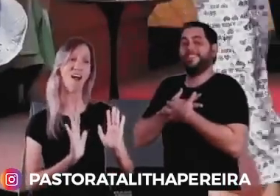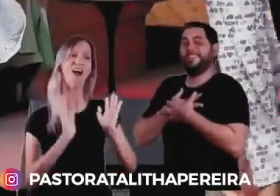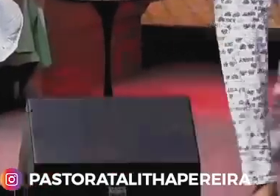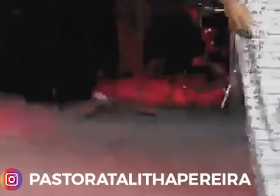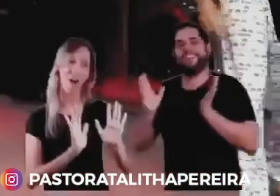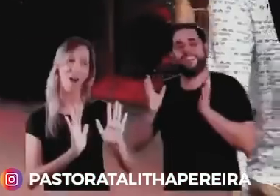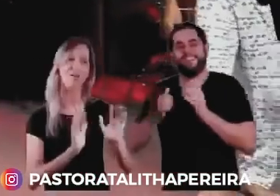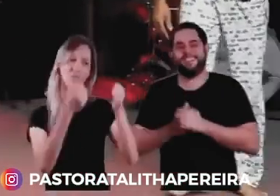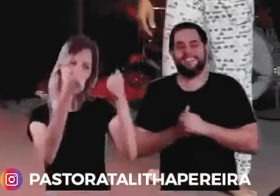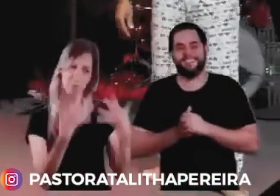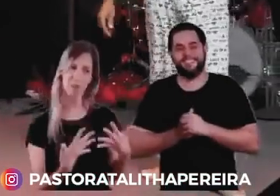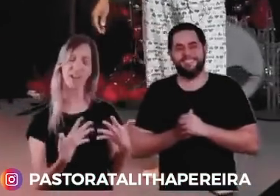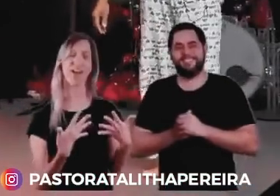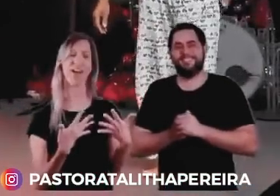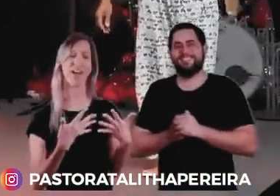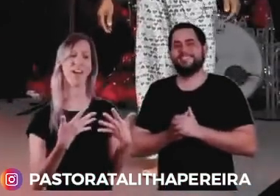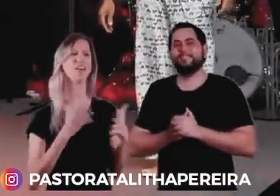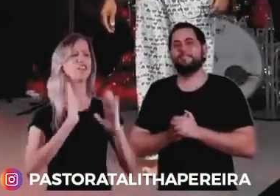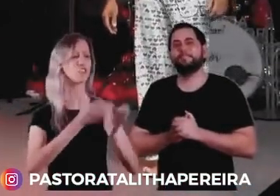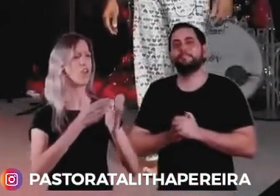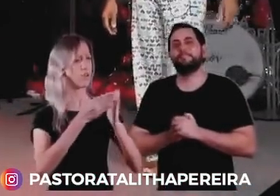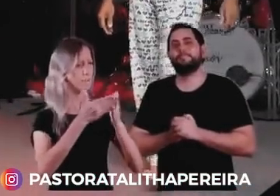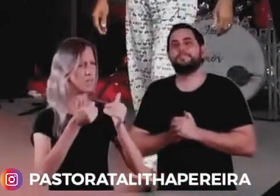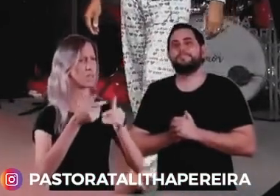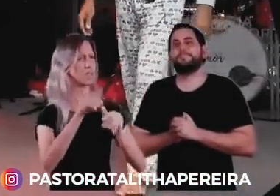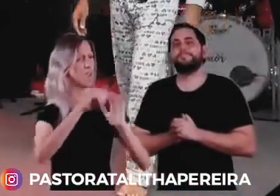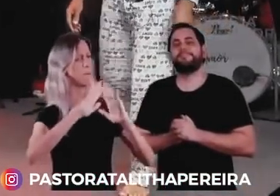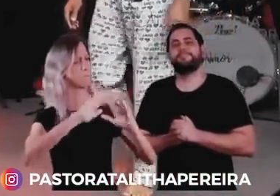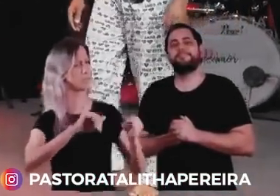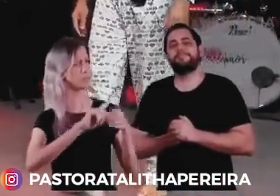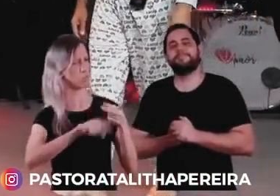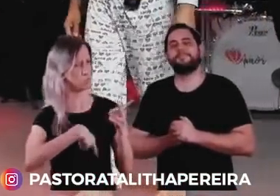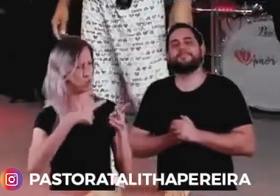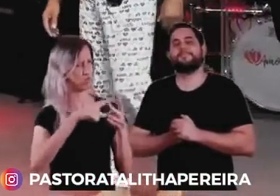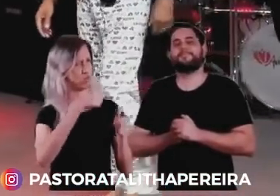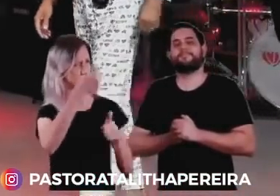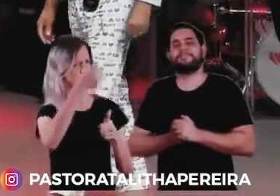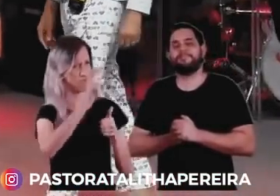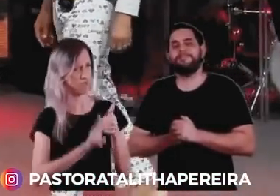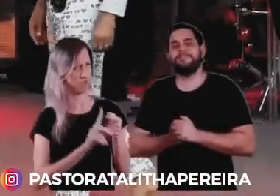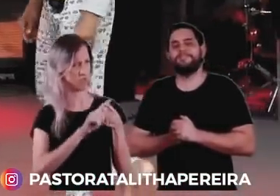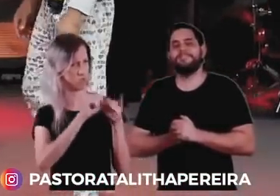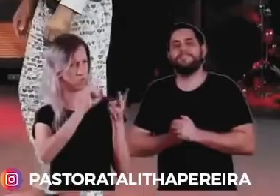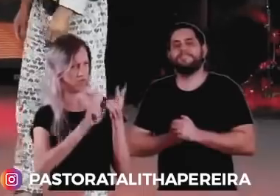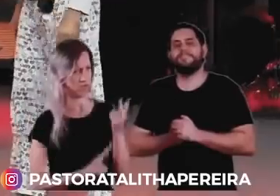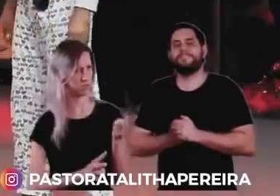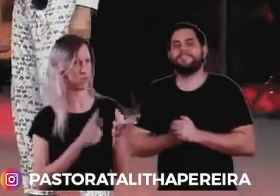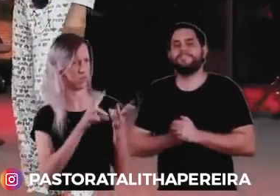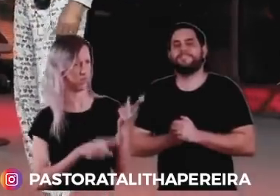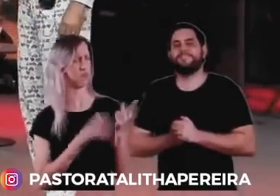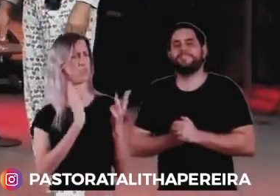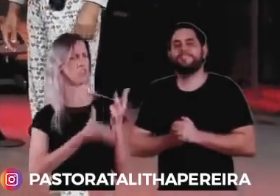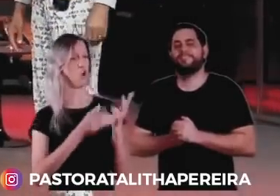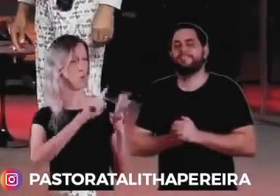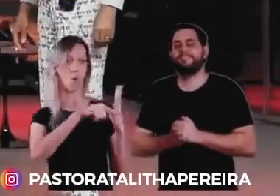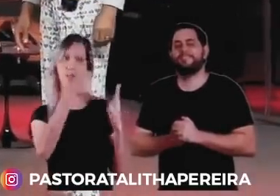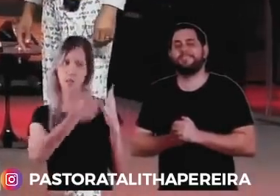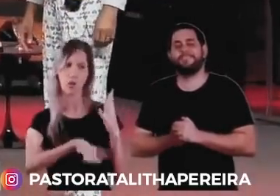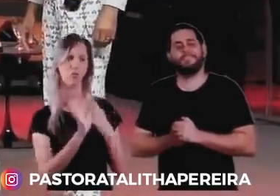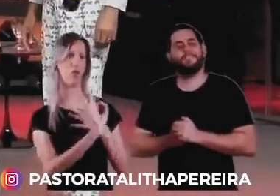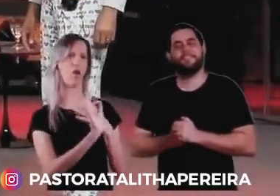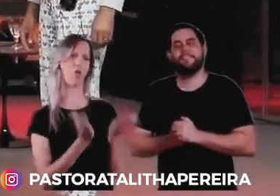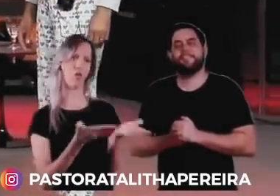Olhe, deixa eu lhe dizer. Eu já pedi a você uma, já pedi a você duas, já pedi a terceira vez, a quarta eu não peço mais,